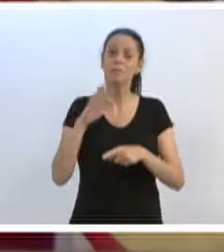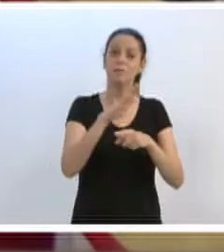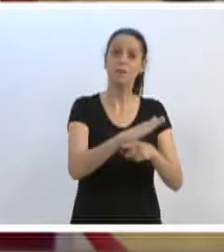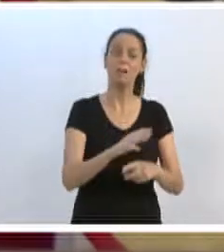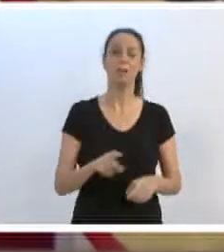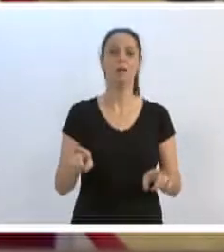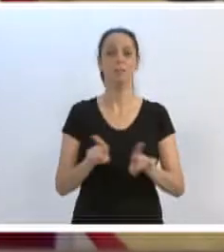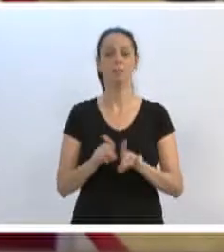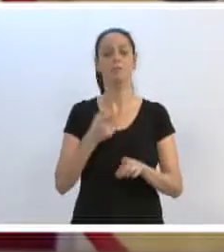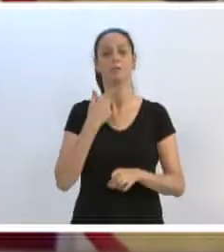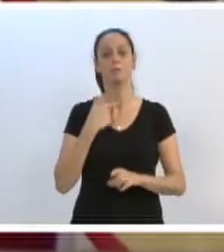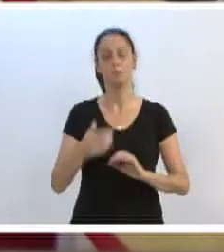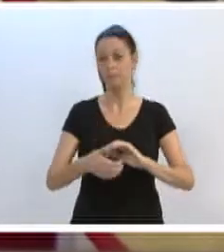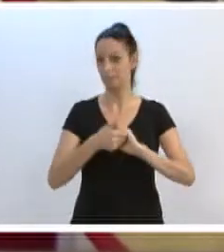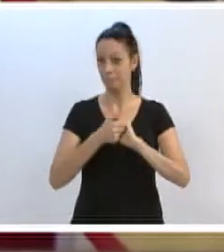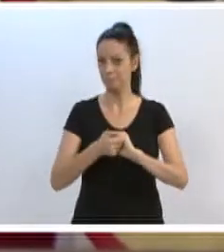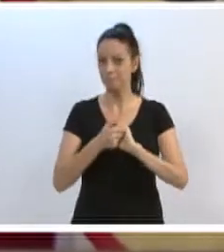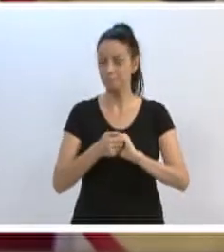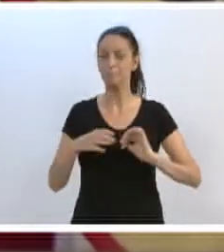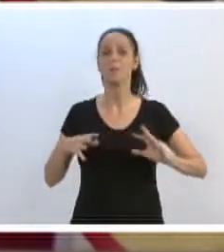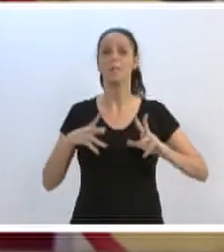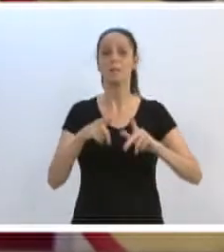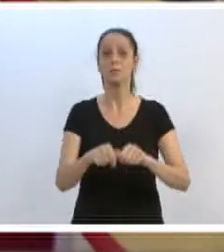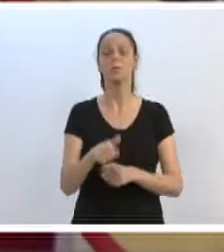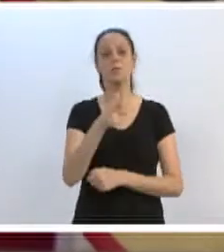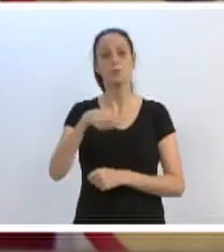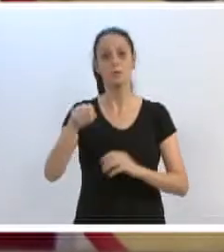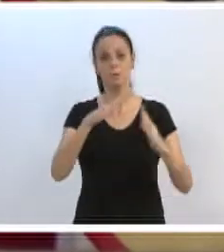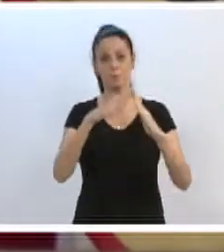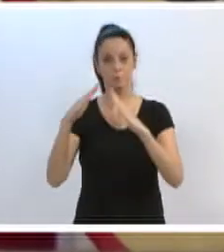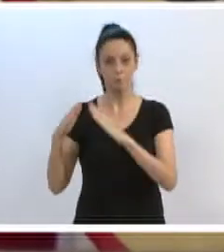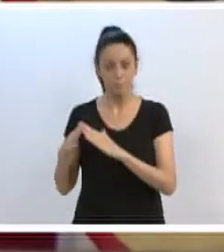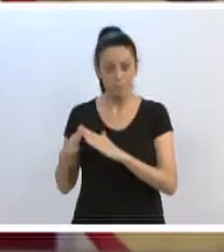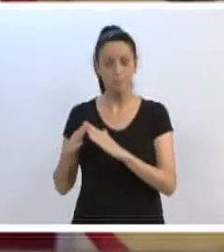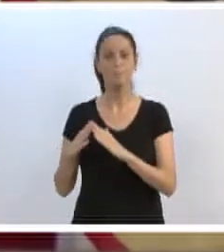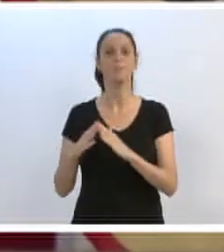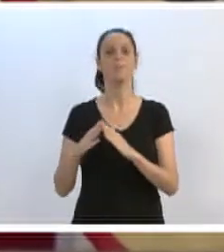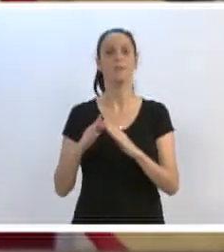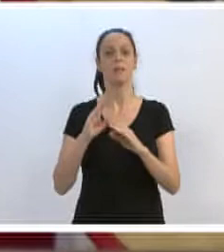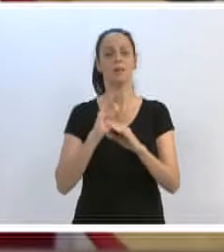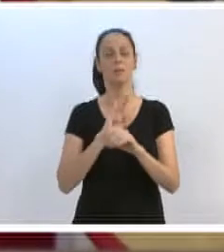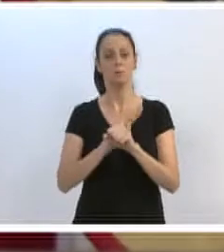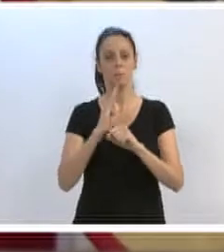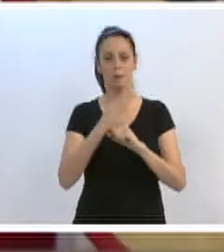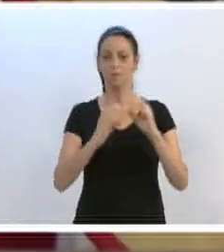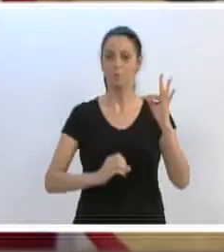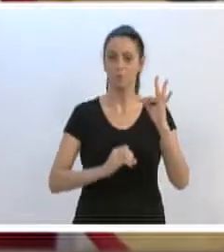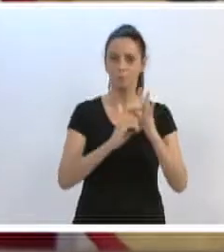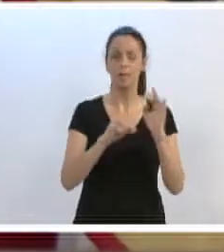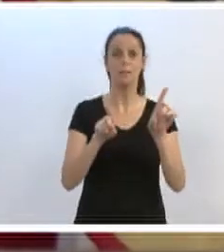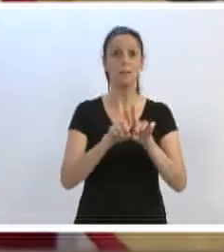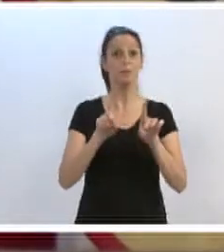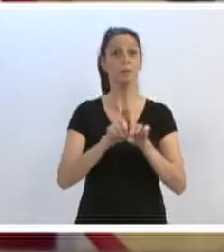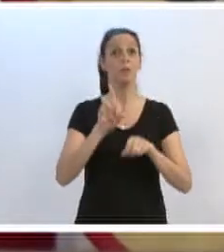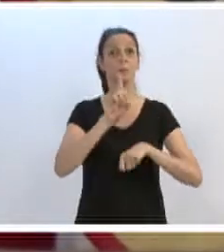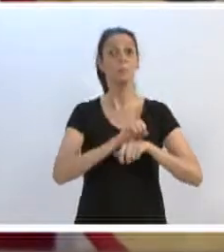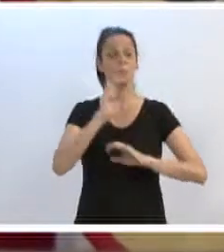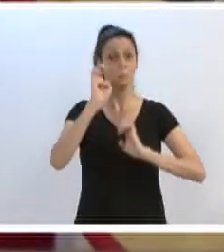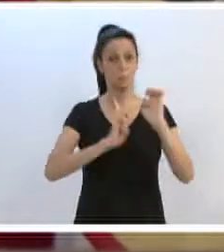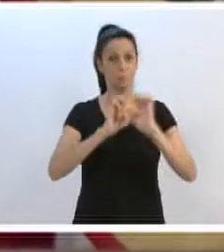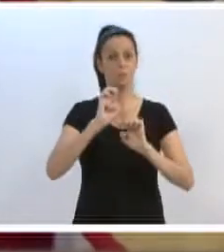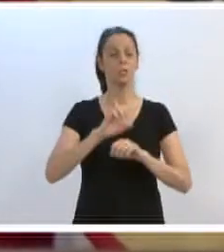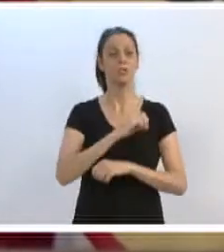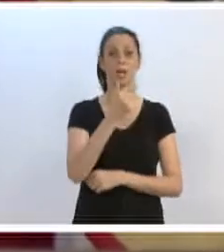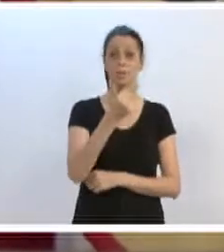quero aqui parabenizar a toda a Associação de Moradores da Francis Foley e seus empresários, que no dia 12 de outubro